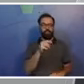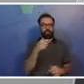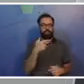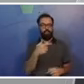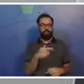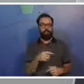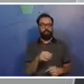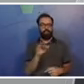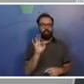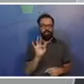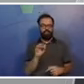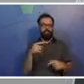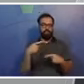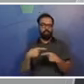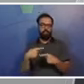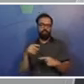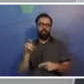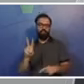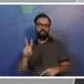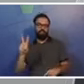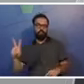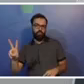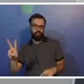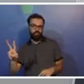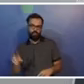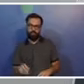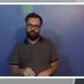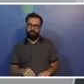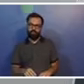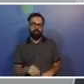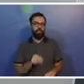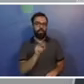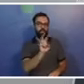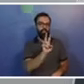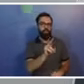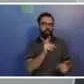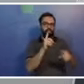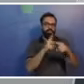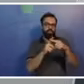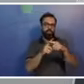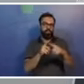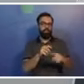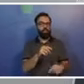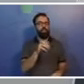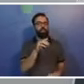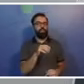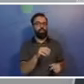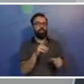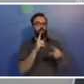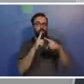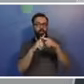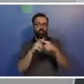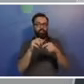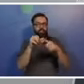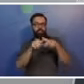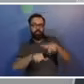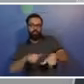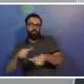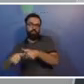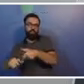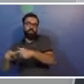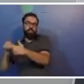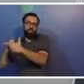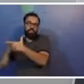Portanto, o meu f vai valer, ó, esse 2 está multiplicando, então ele tem que dividir o que eu tiver aqui,